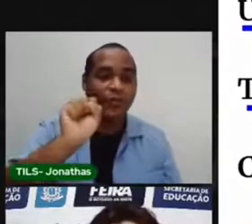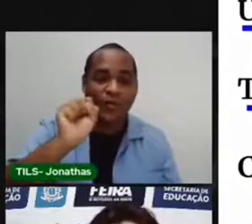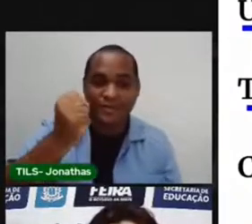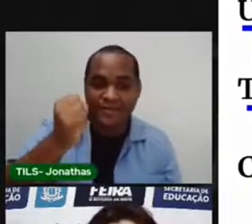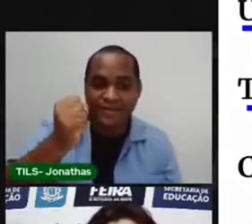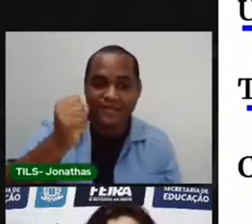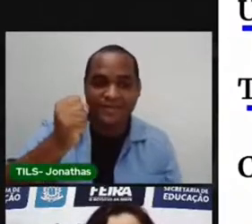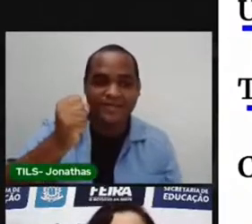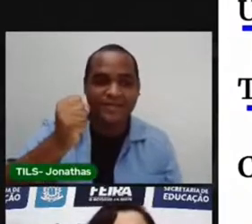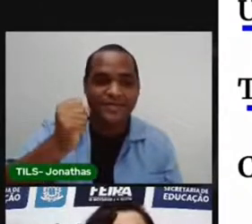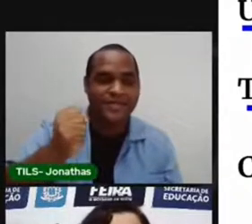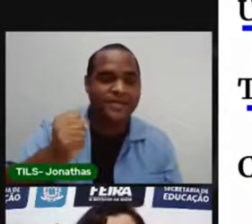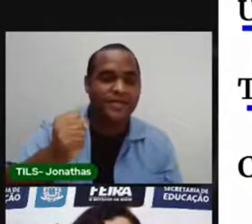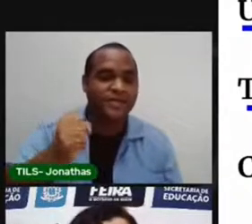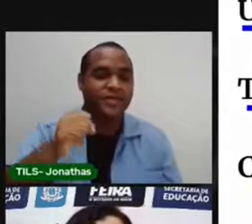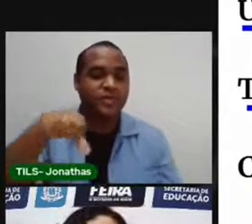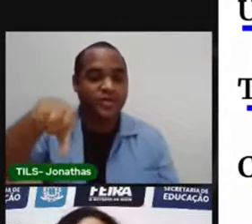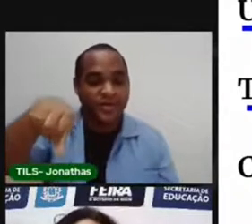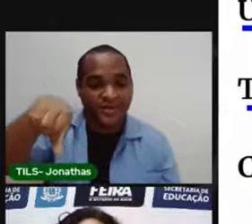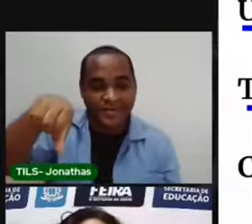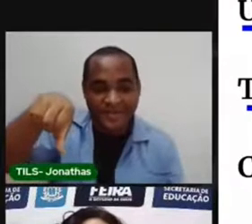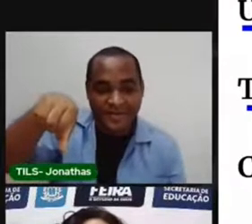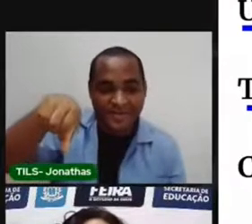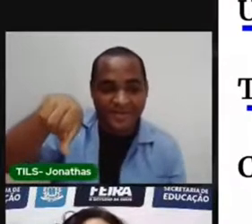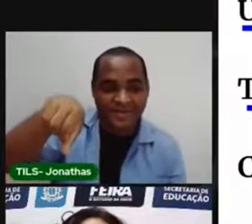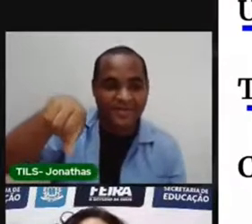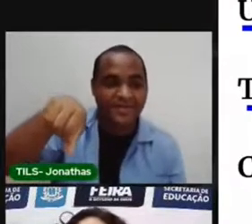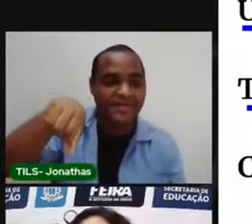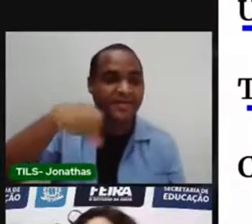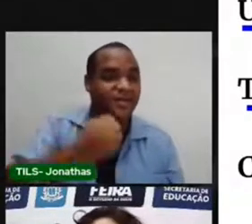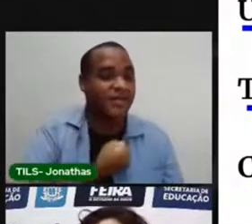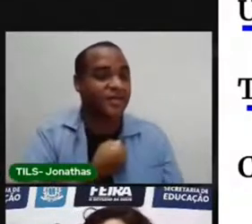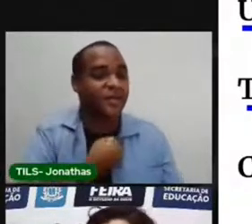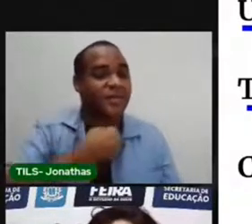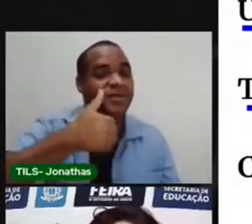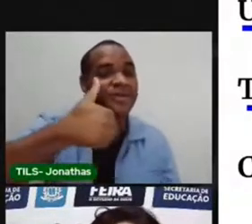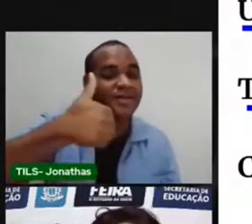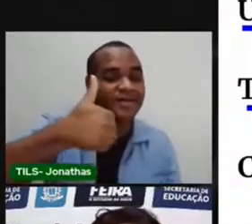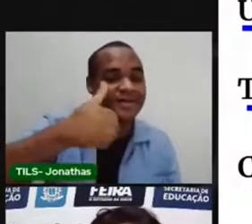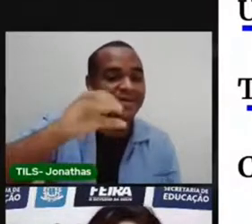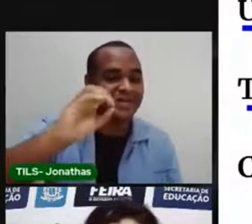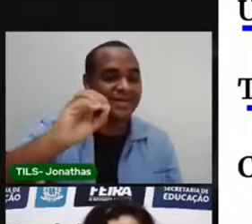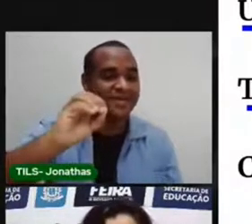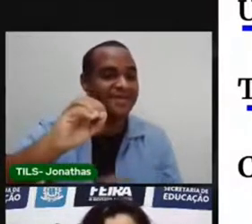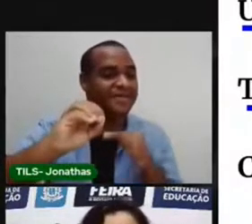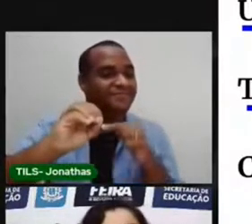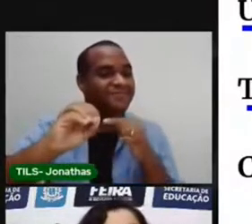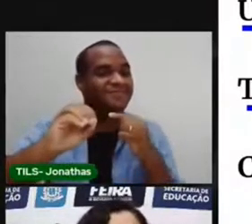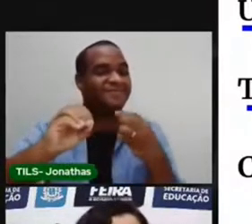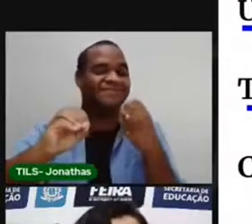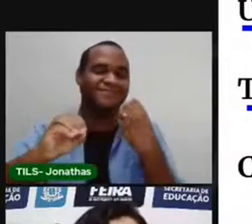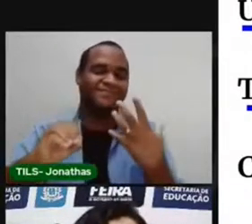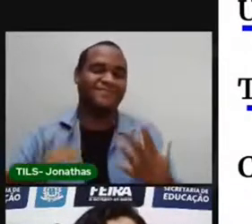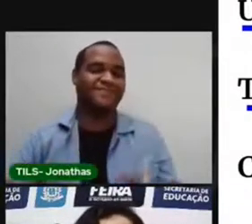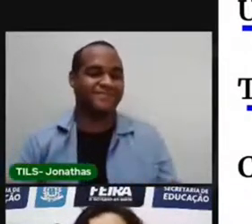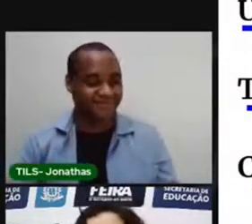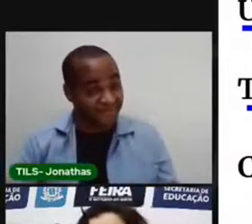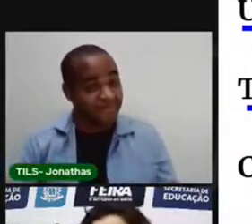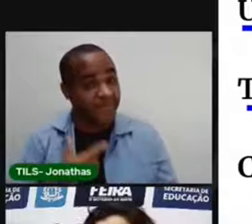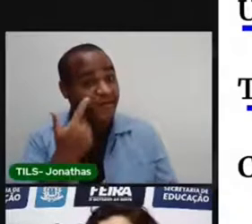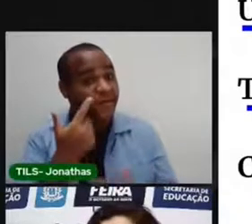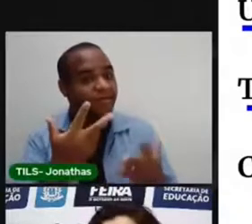número 8, número 9 e o número 10.